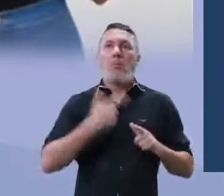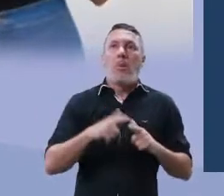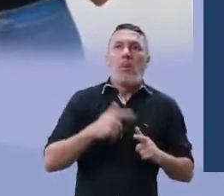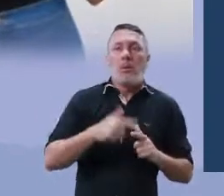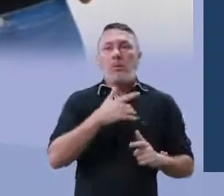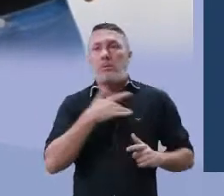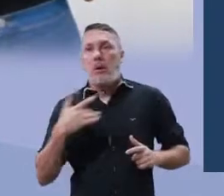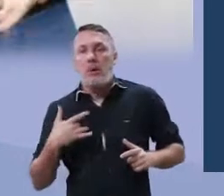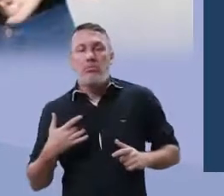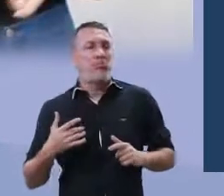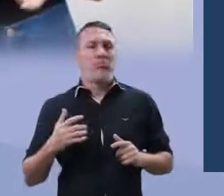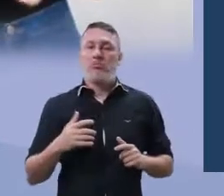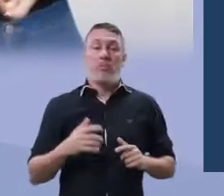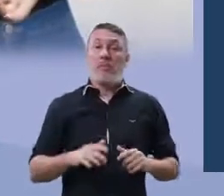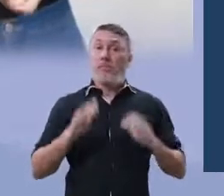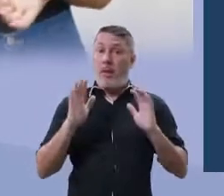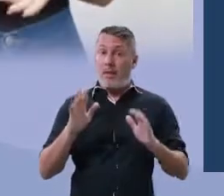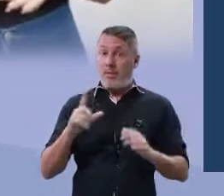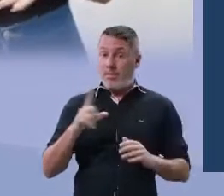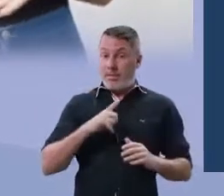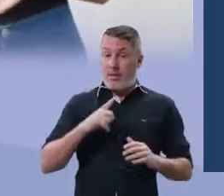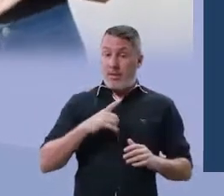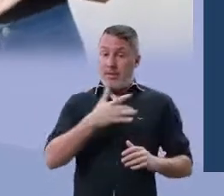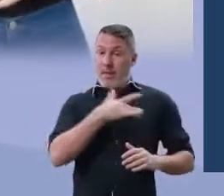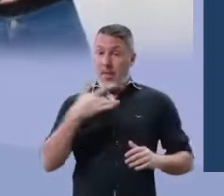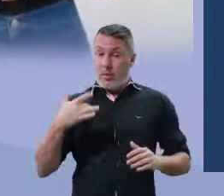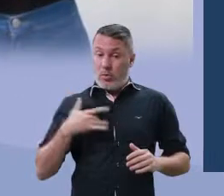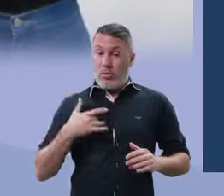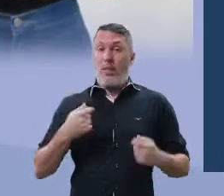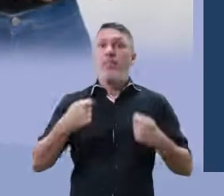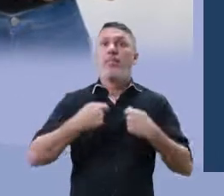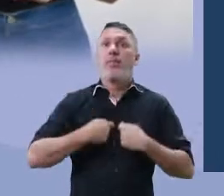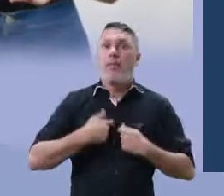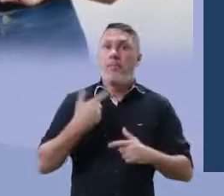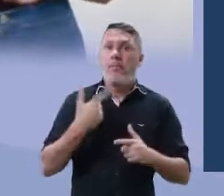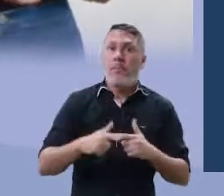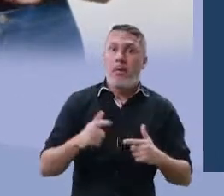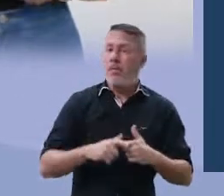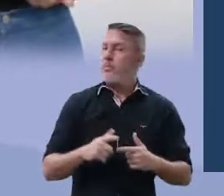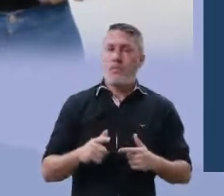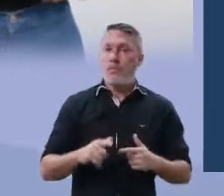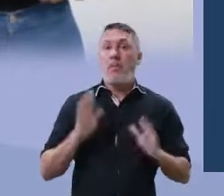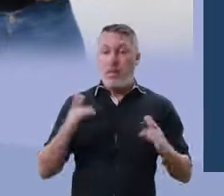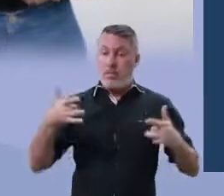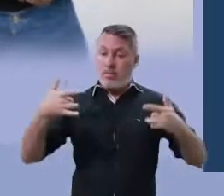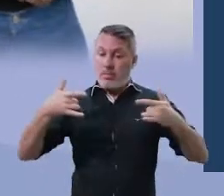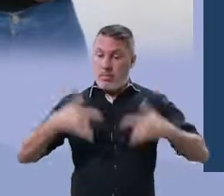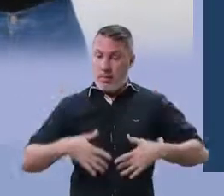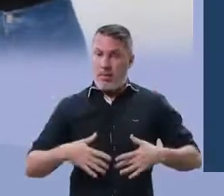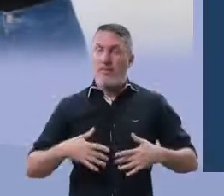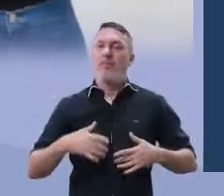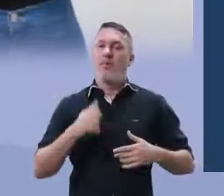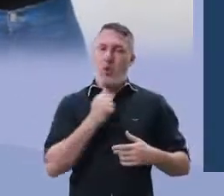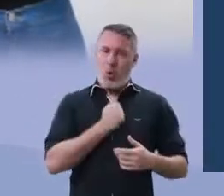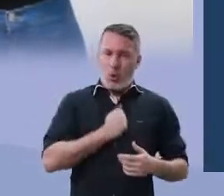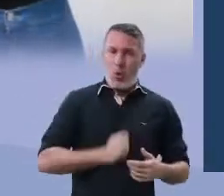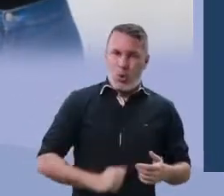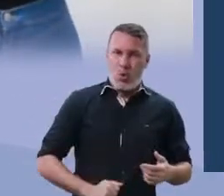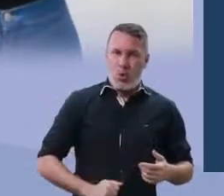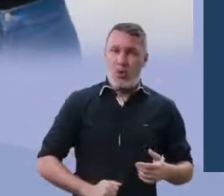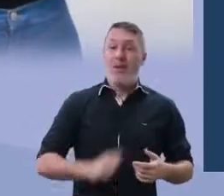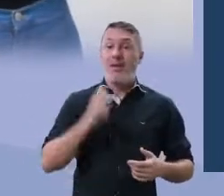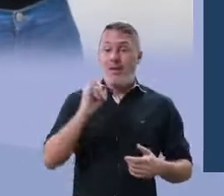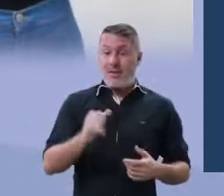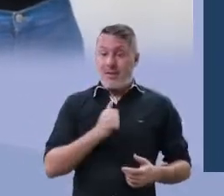intestino sem provocar maiores problemas. Só que, apesar de não representarem um risco direto, a presença